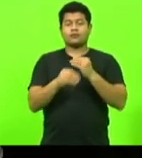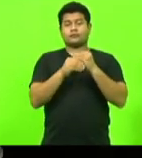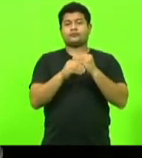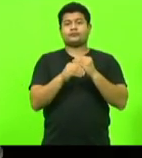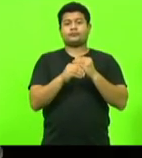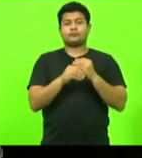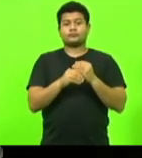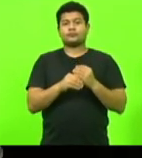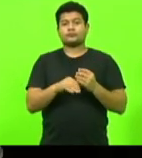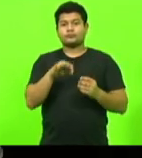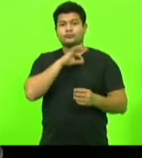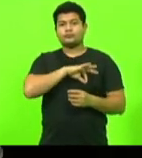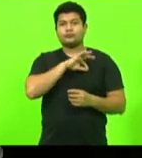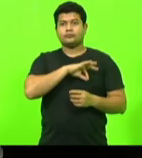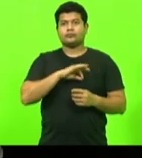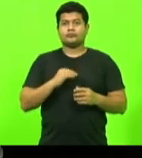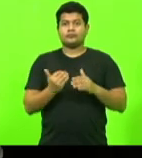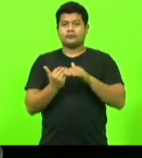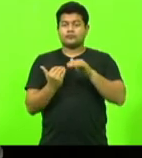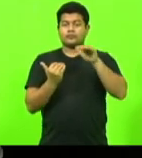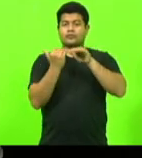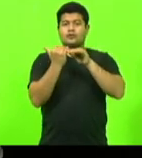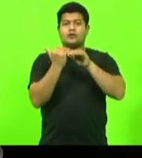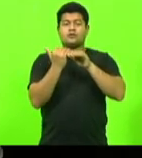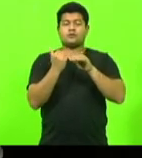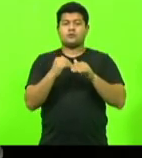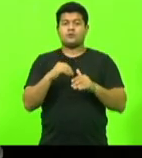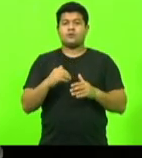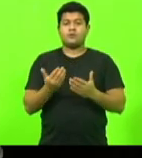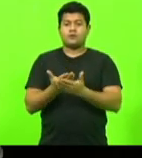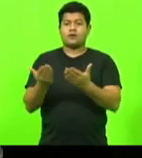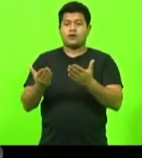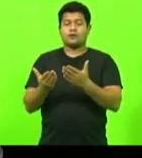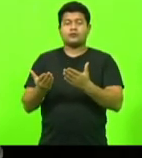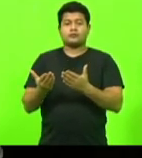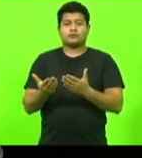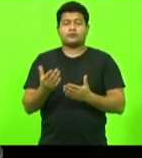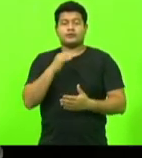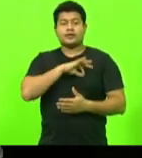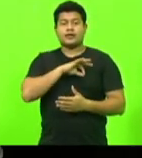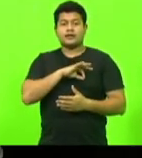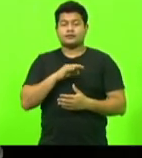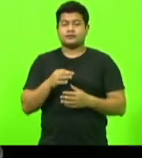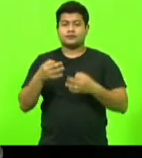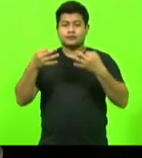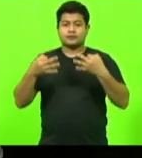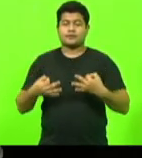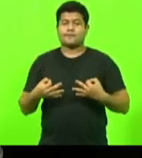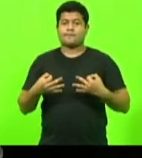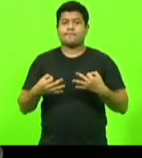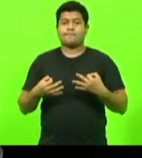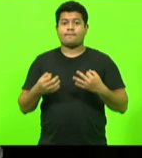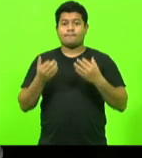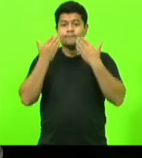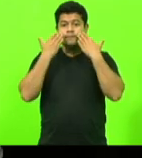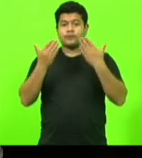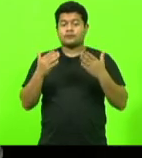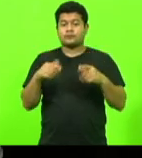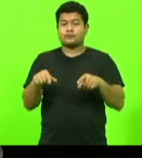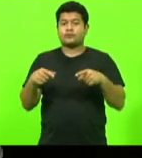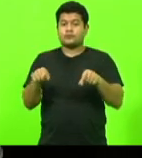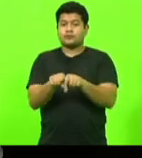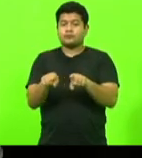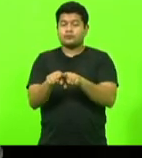com o estabelecimento de patamares mínimos aos membros do magistério, ao tempo que deixa transparecer a necessidade